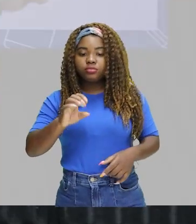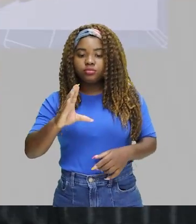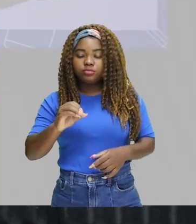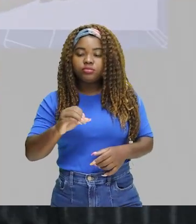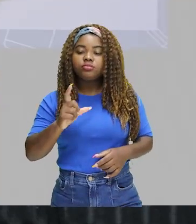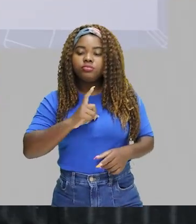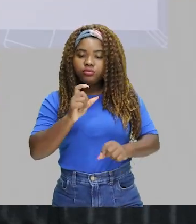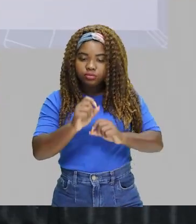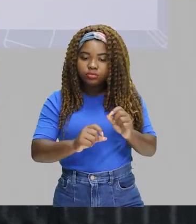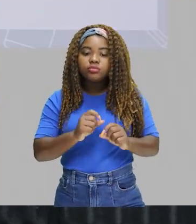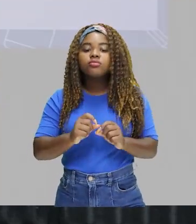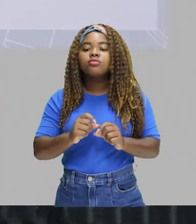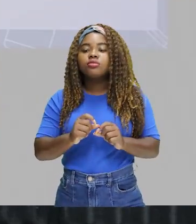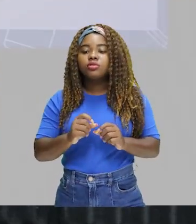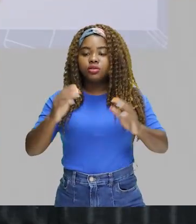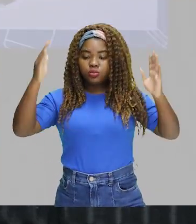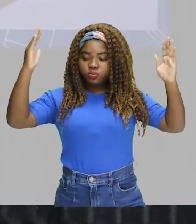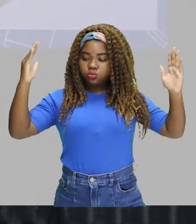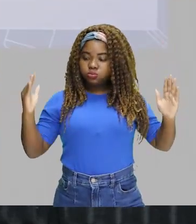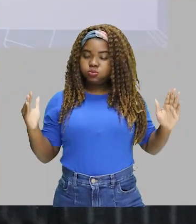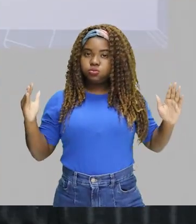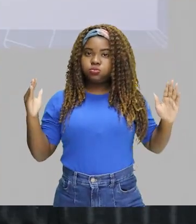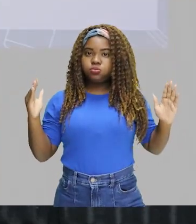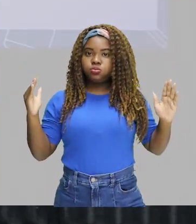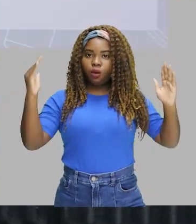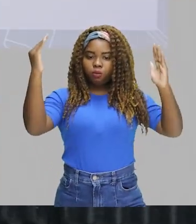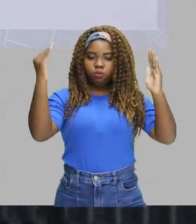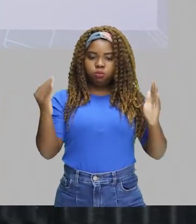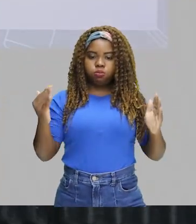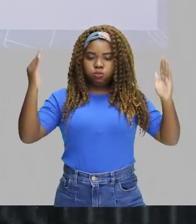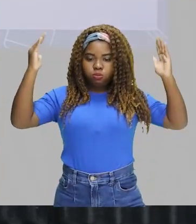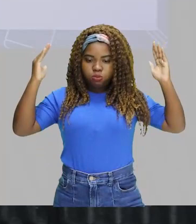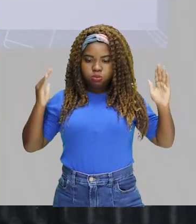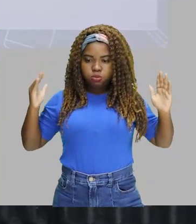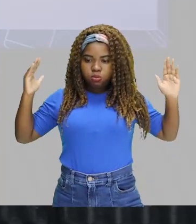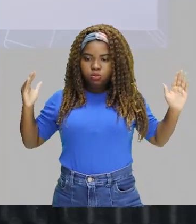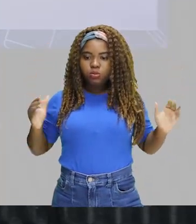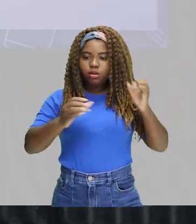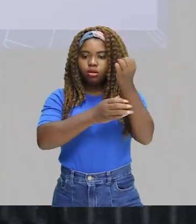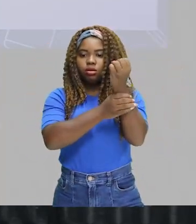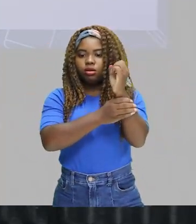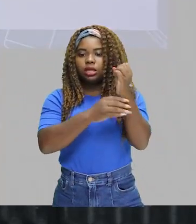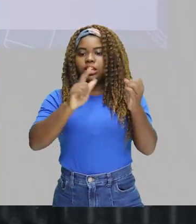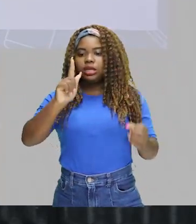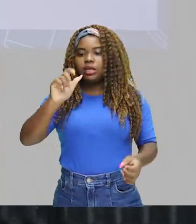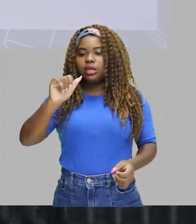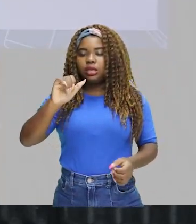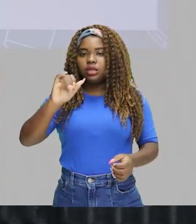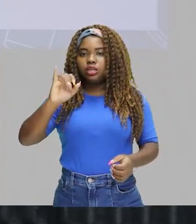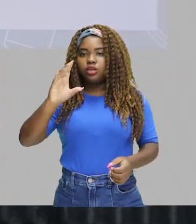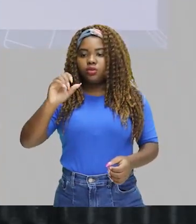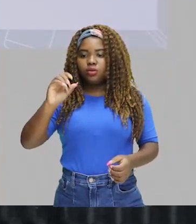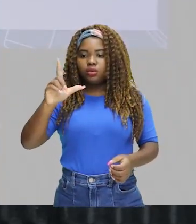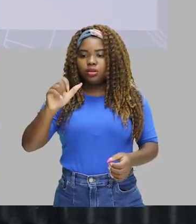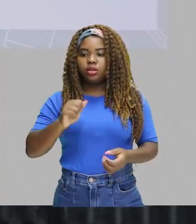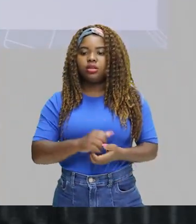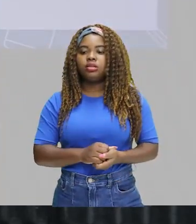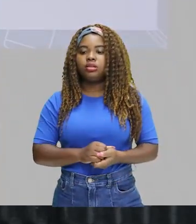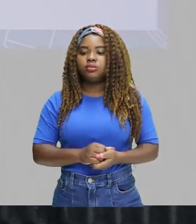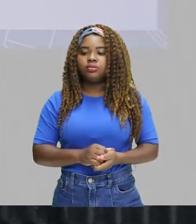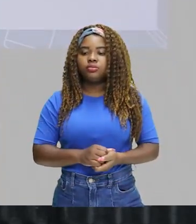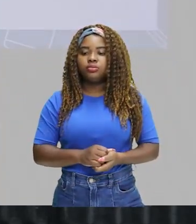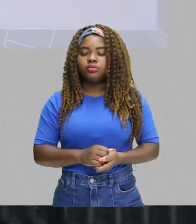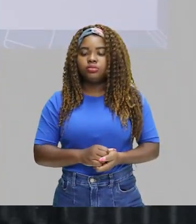presença da gaiola. Ó. Tá aqui, ó. Então a estrutura pode ser reaproveitada, sendo que tem que ser colocada alguma